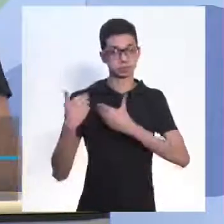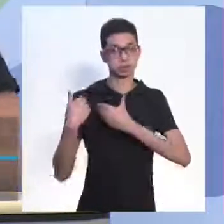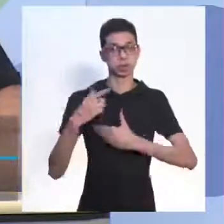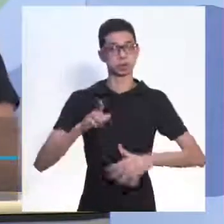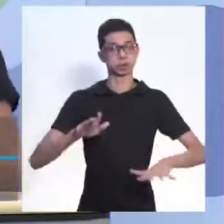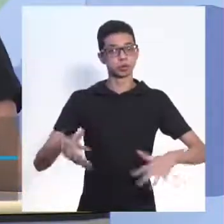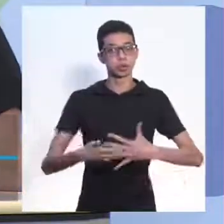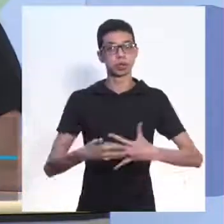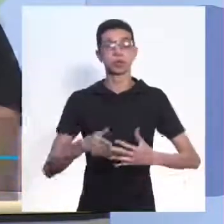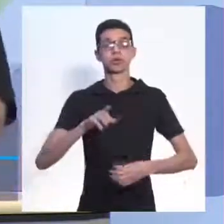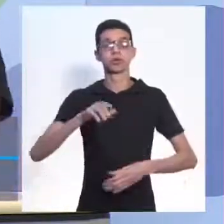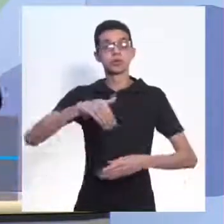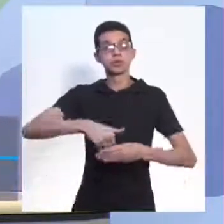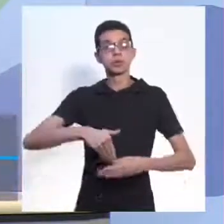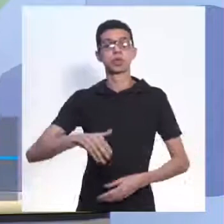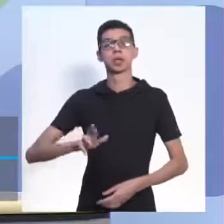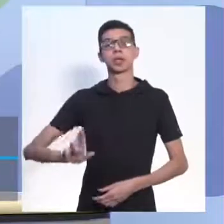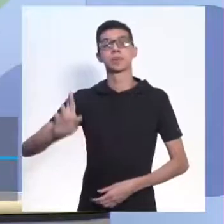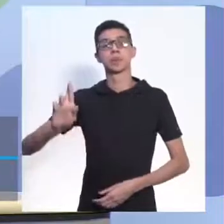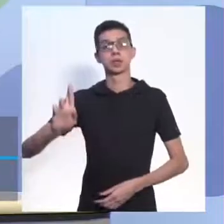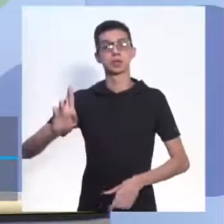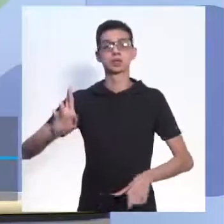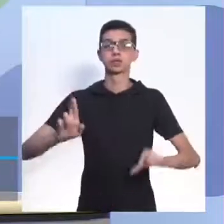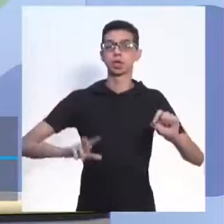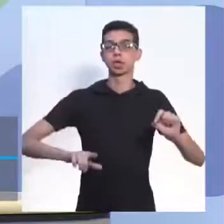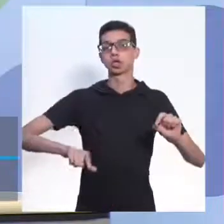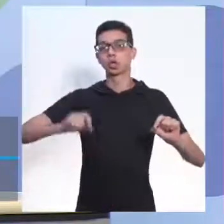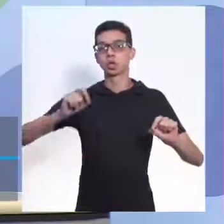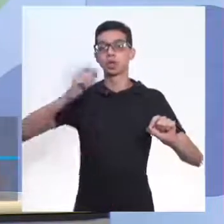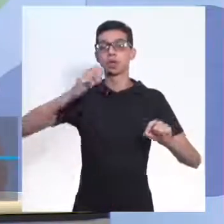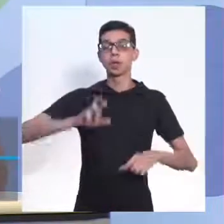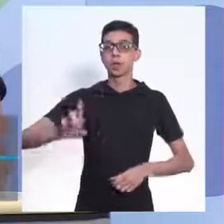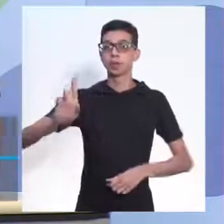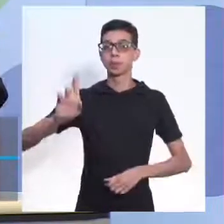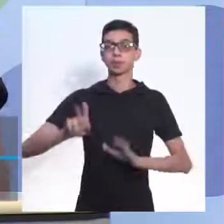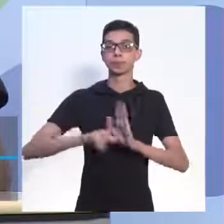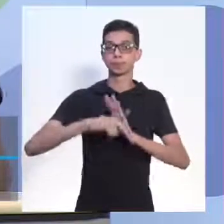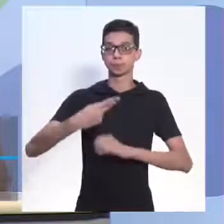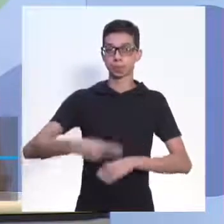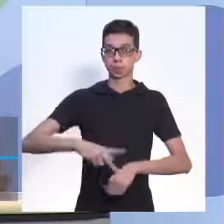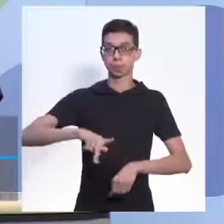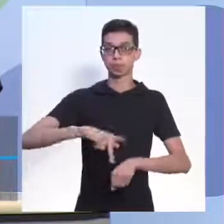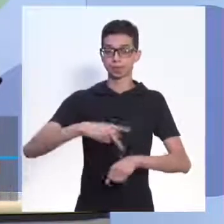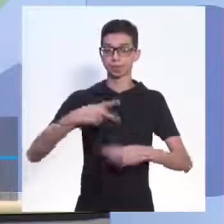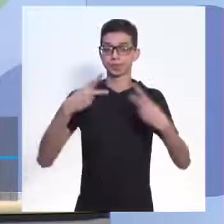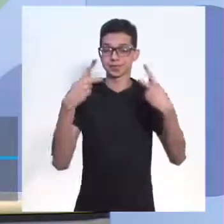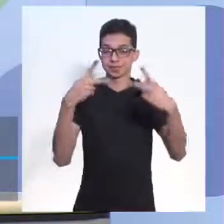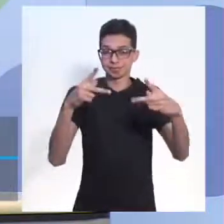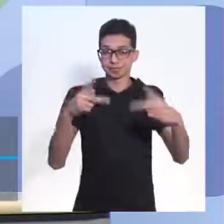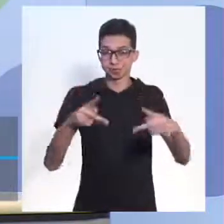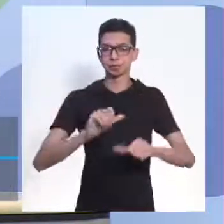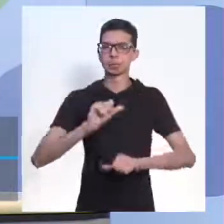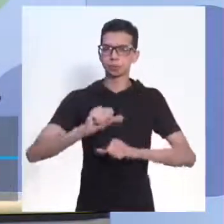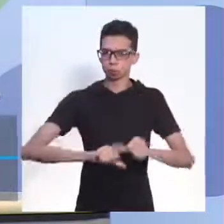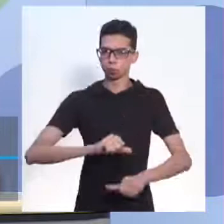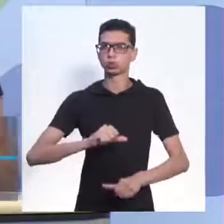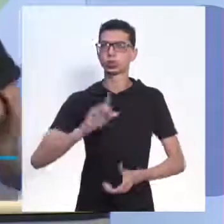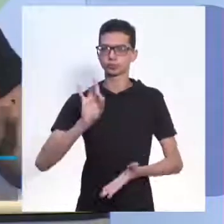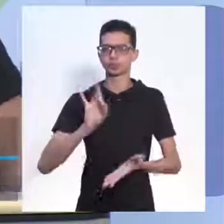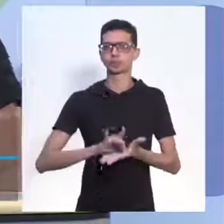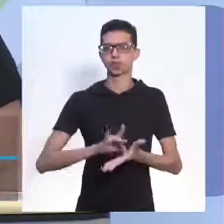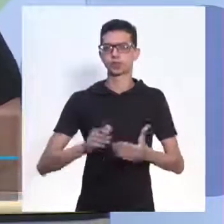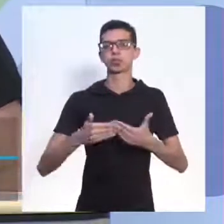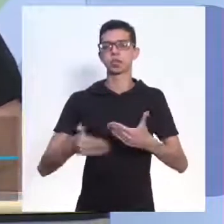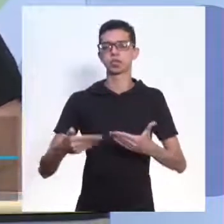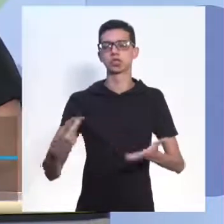como cidadão e como eleitor dos representantes do seu país né fazer alguma coisa para que essa mudança exista porque justamente